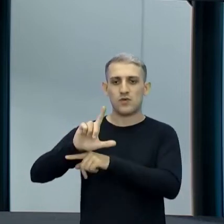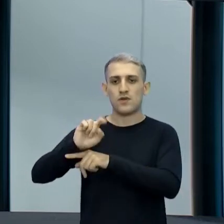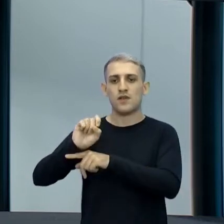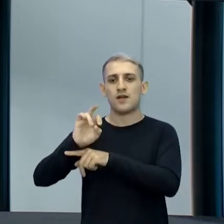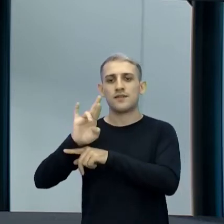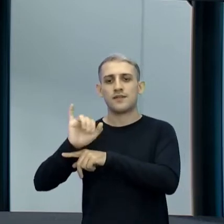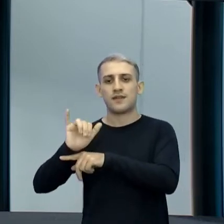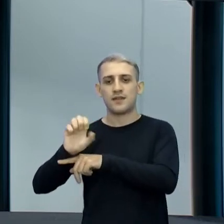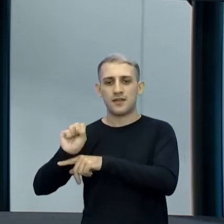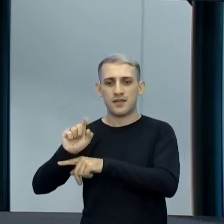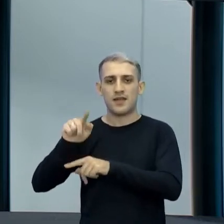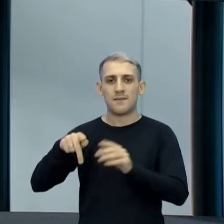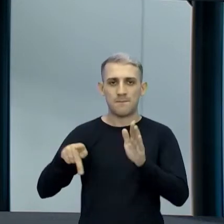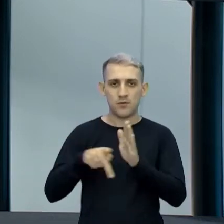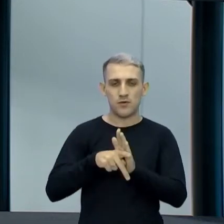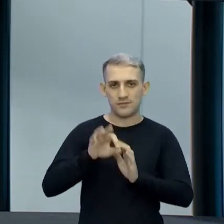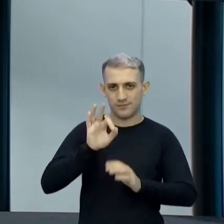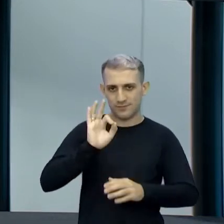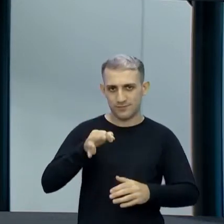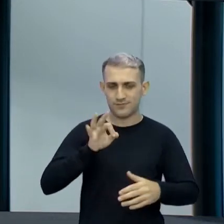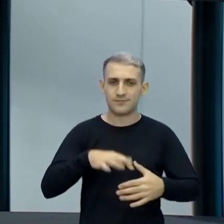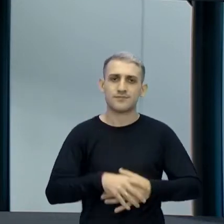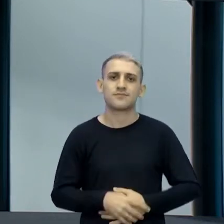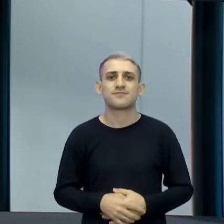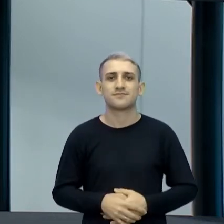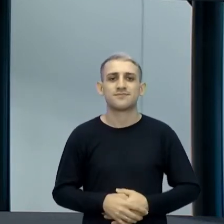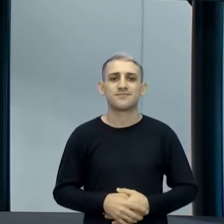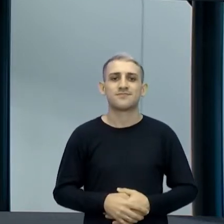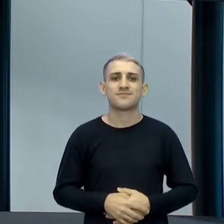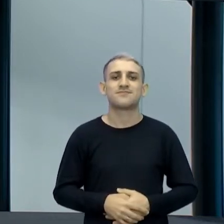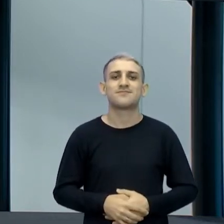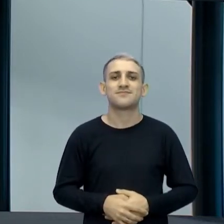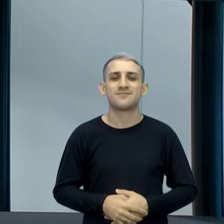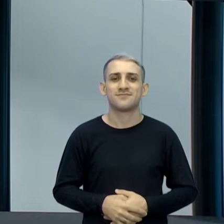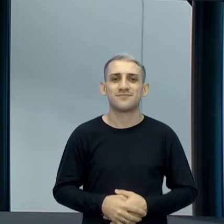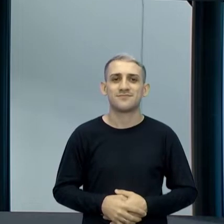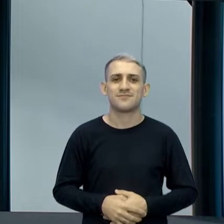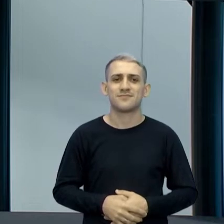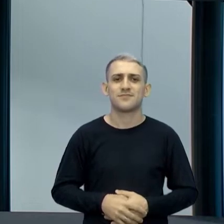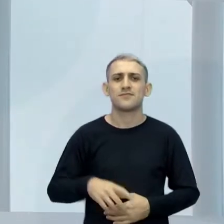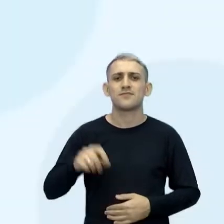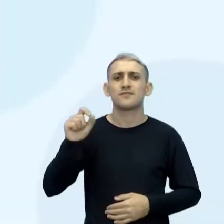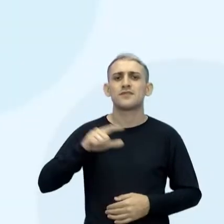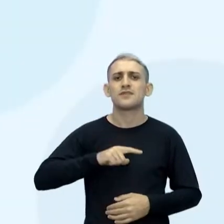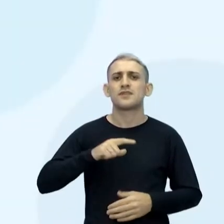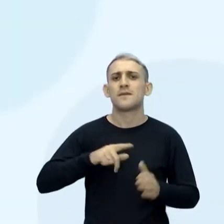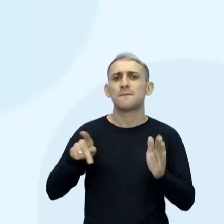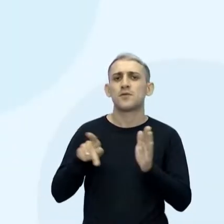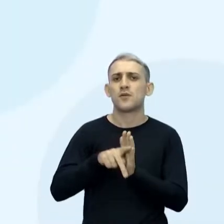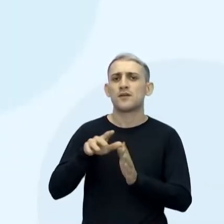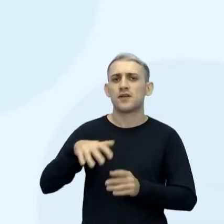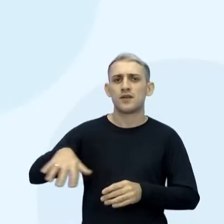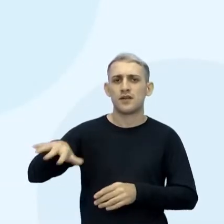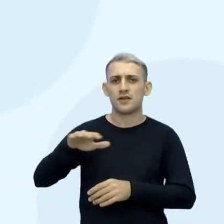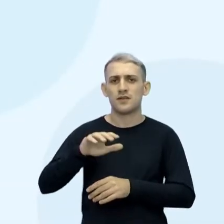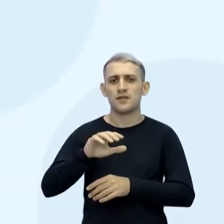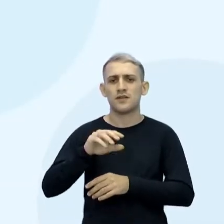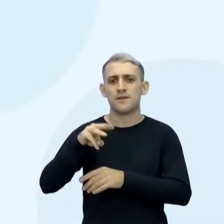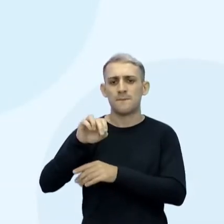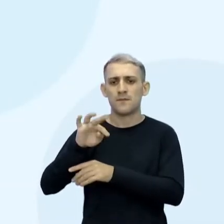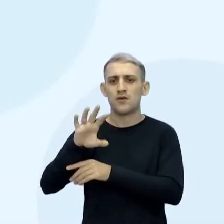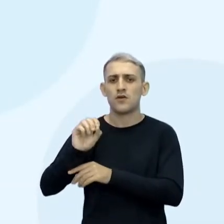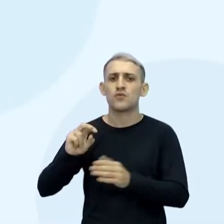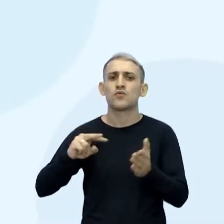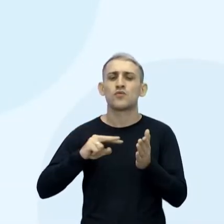para vocês, que é o Soros. Então, o que vai ser a região da zona da morte? é o